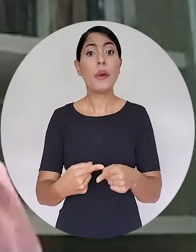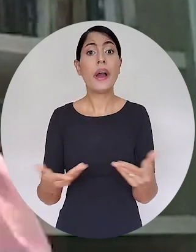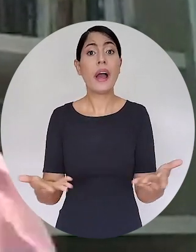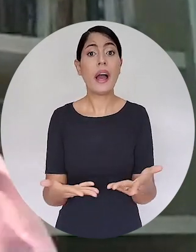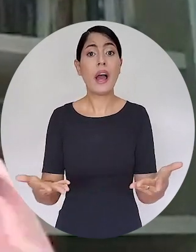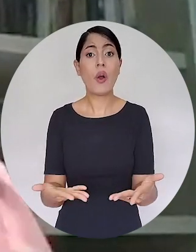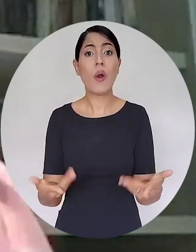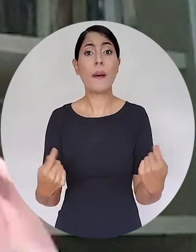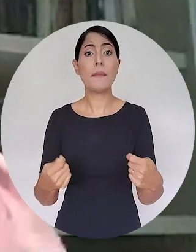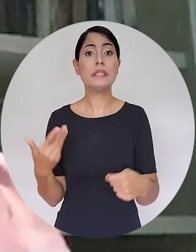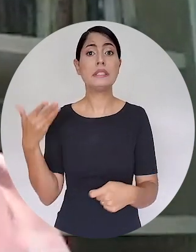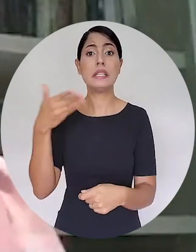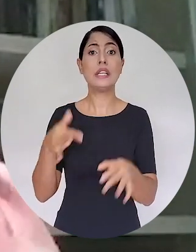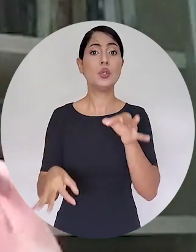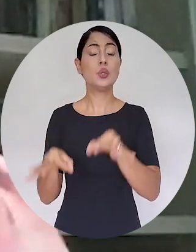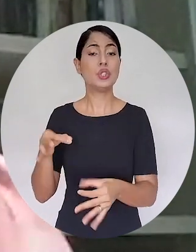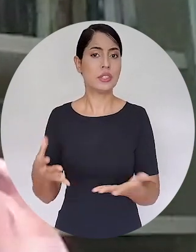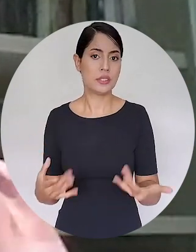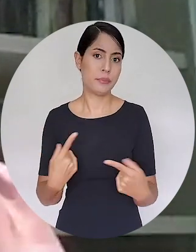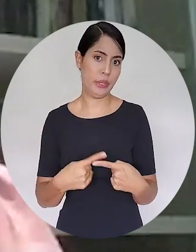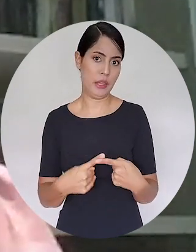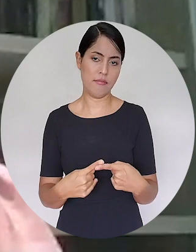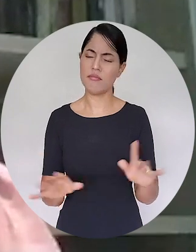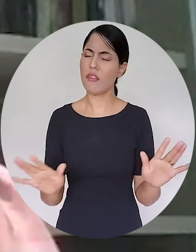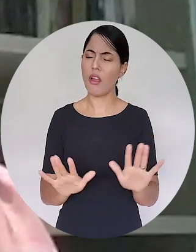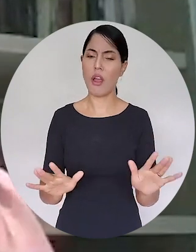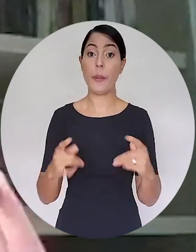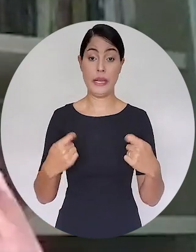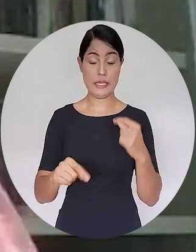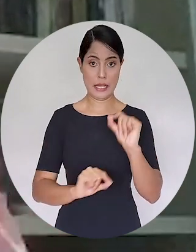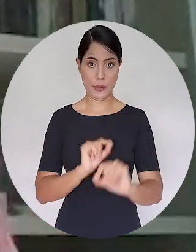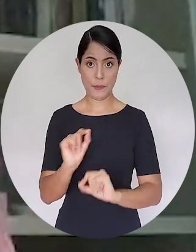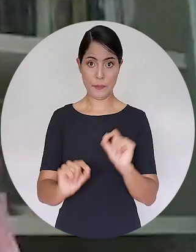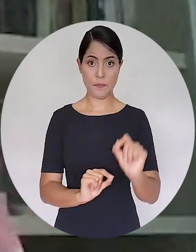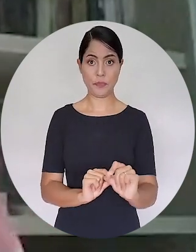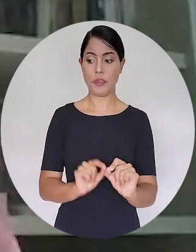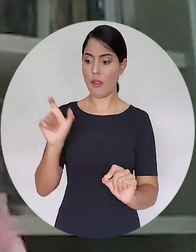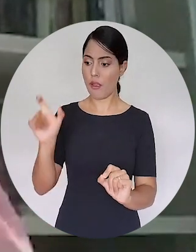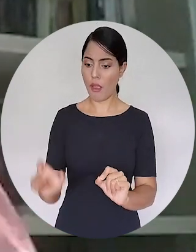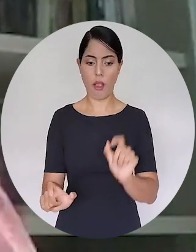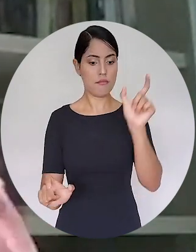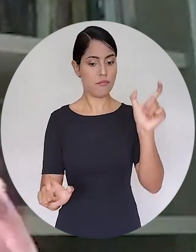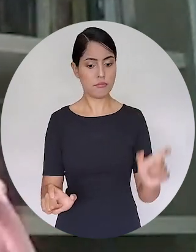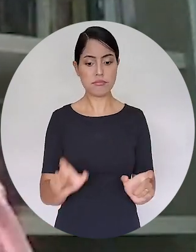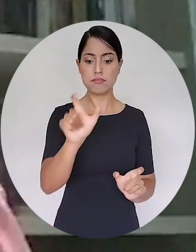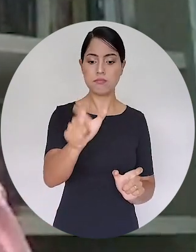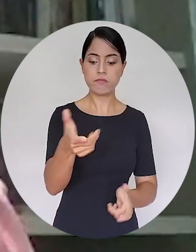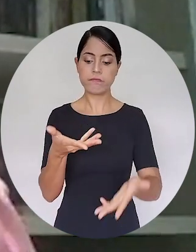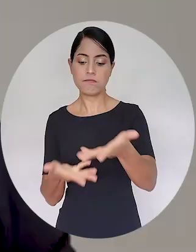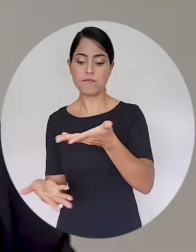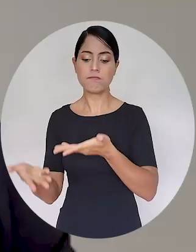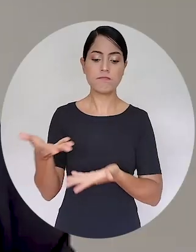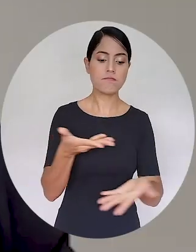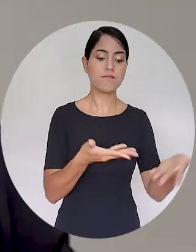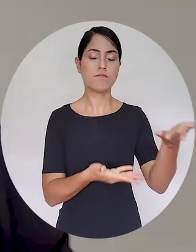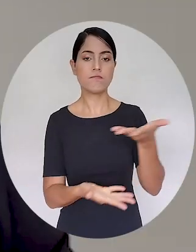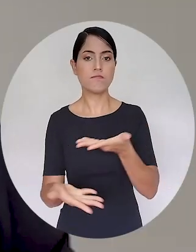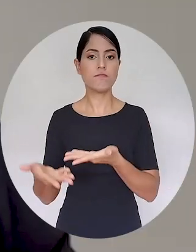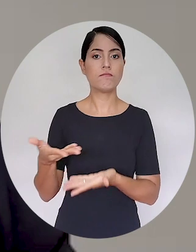precisa desaguar num processo judicial ou numa arbitragem? Né? Por que essas partes que sempre se deram tão bem na hora